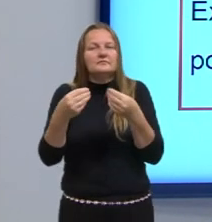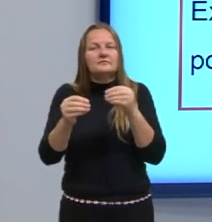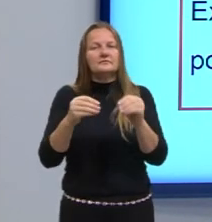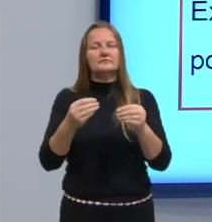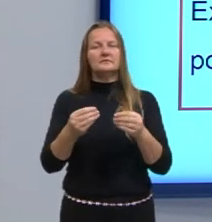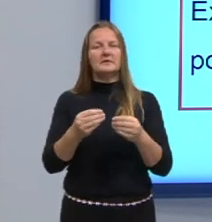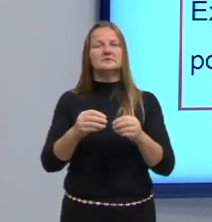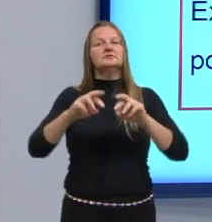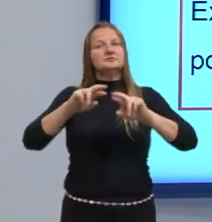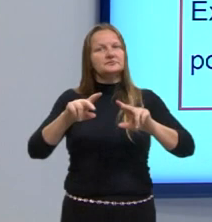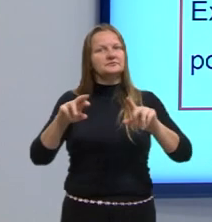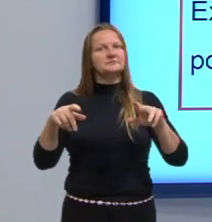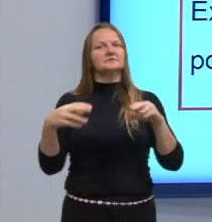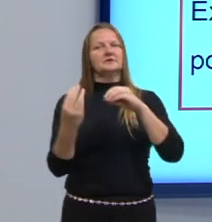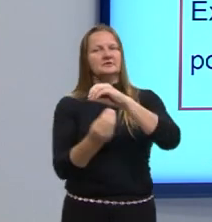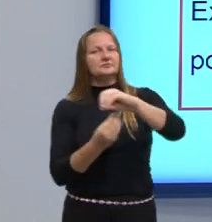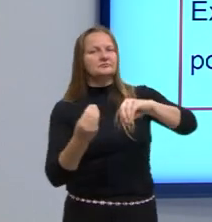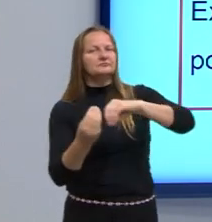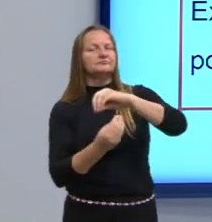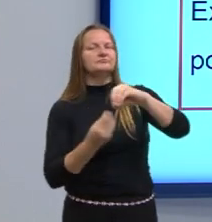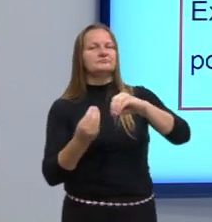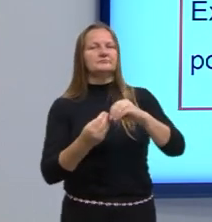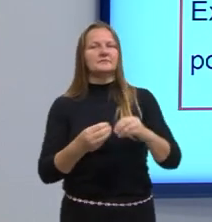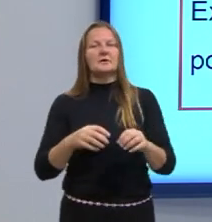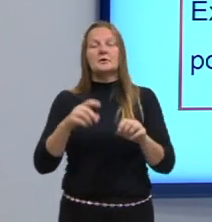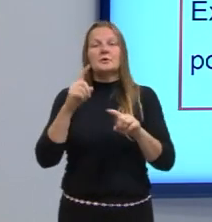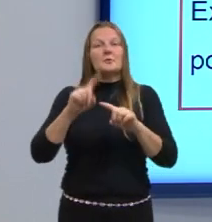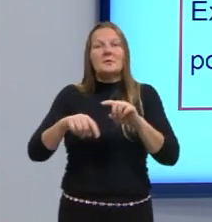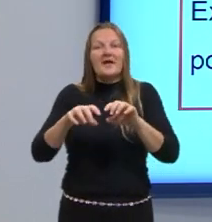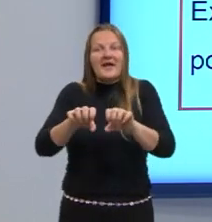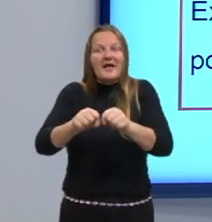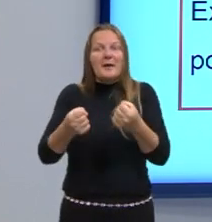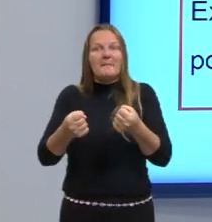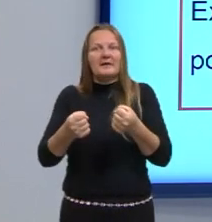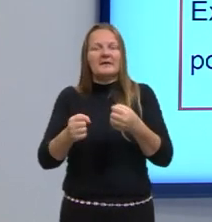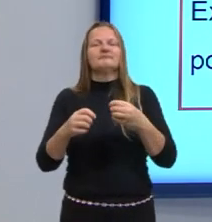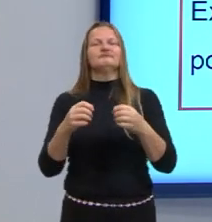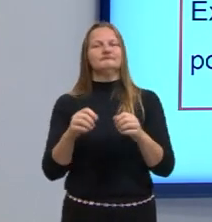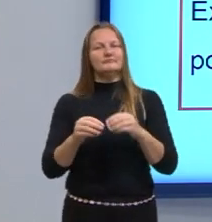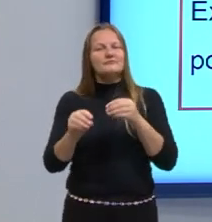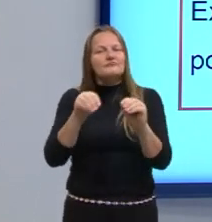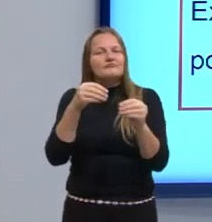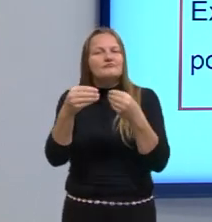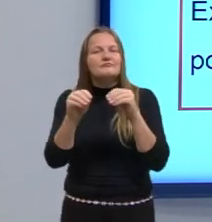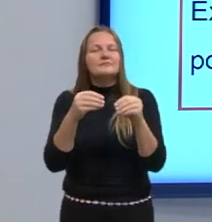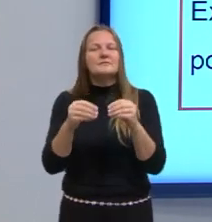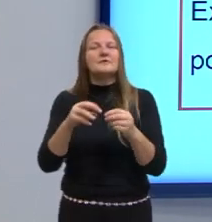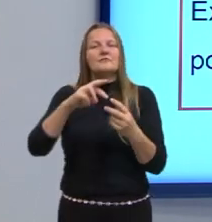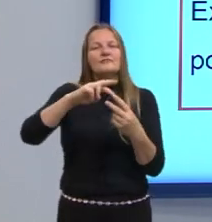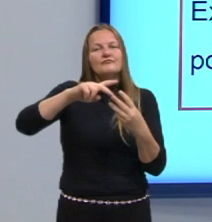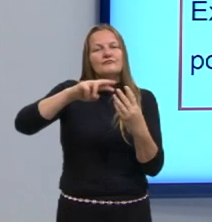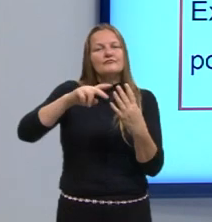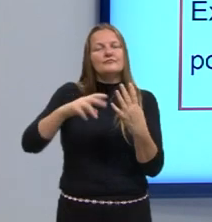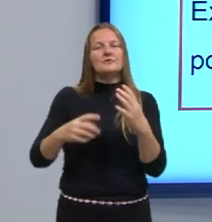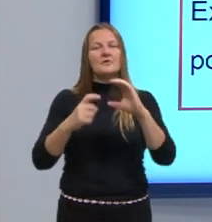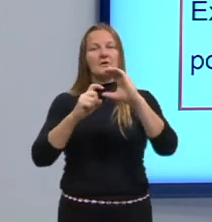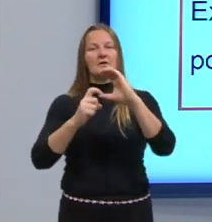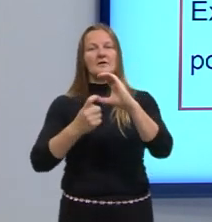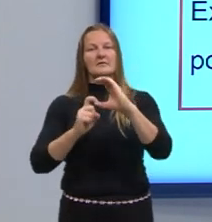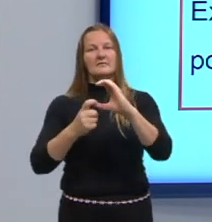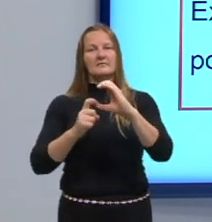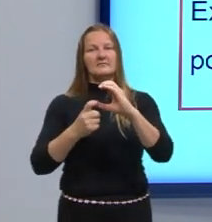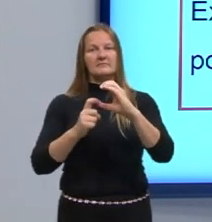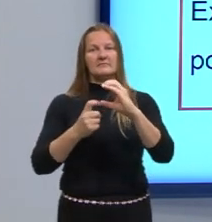flexibilidade né para não quebrar tão fácil vou utilizar outro tipo de polímero E aí que entra as variações na cadeia carbônica